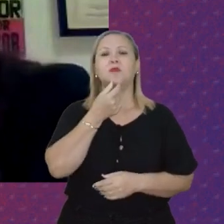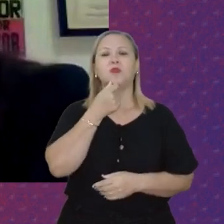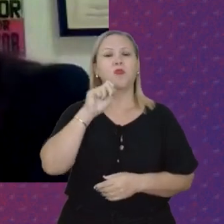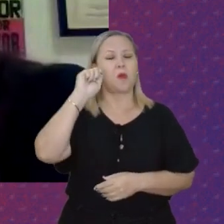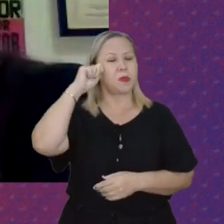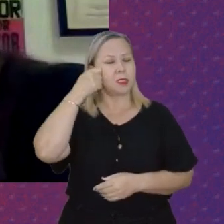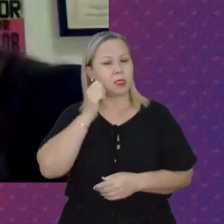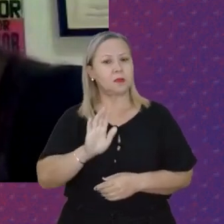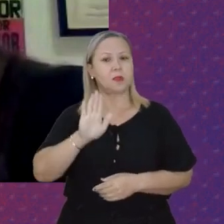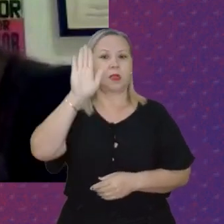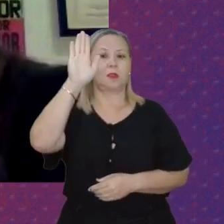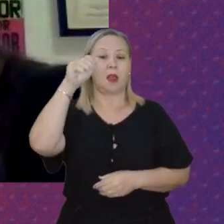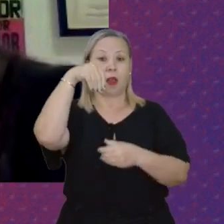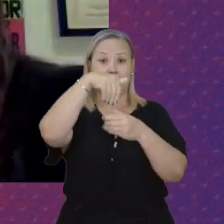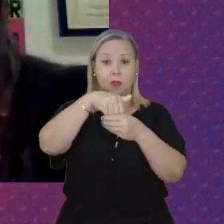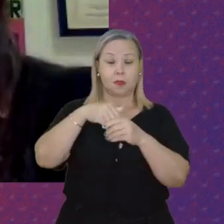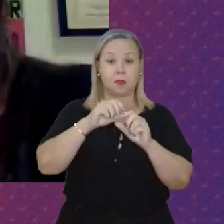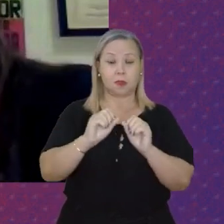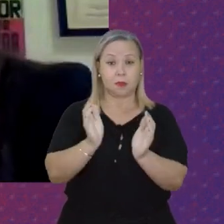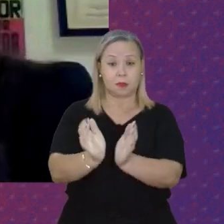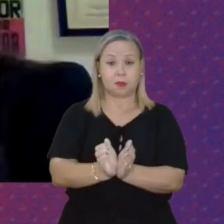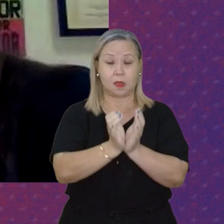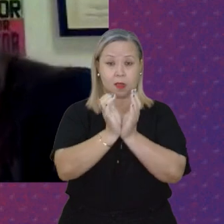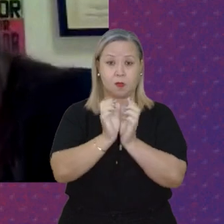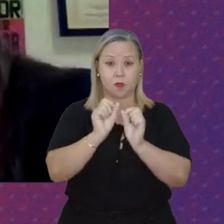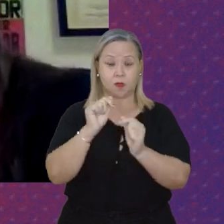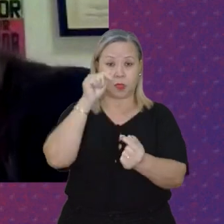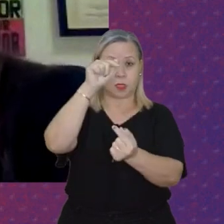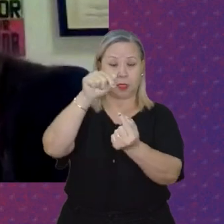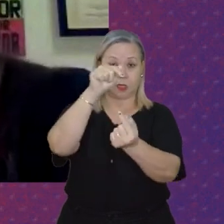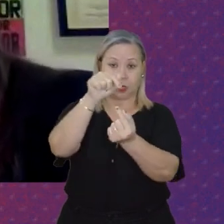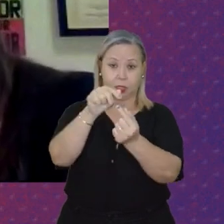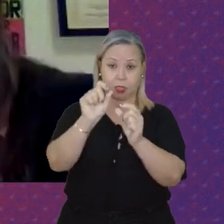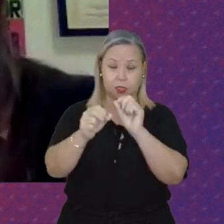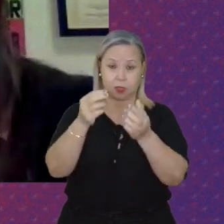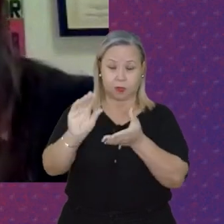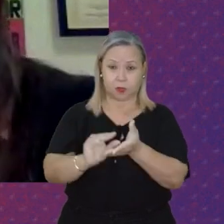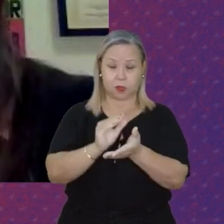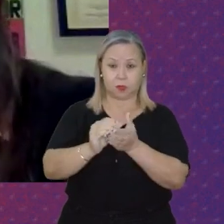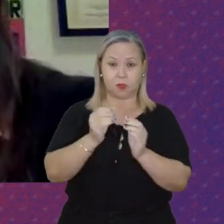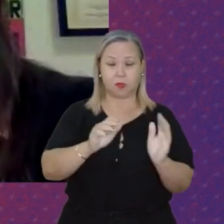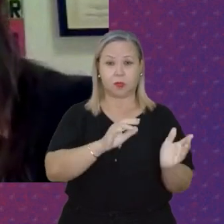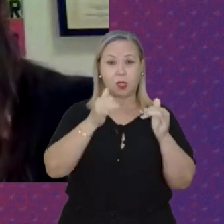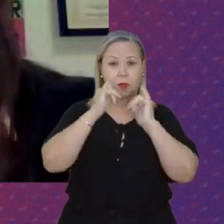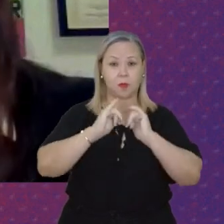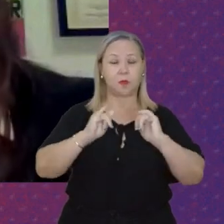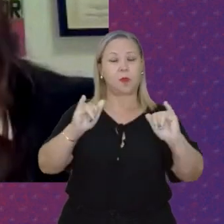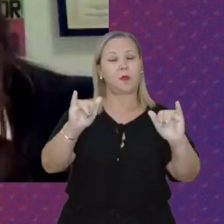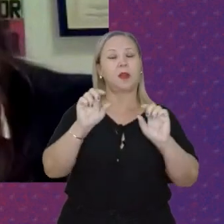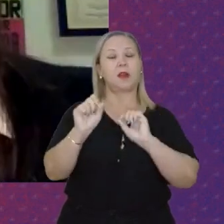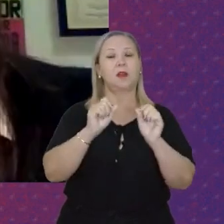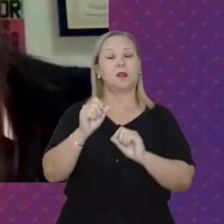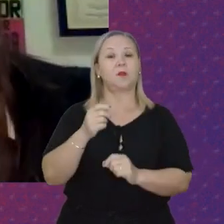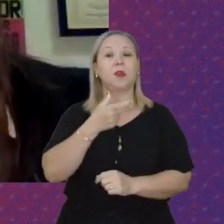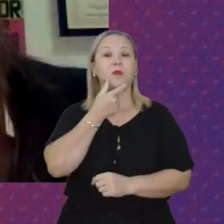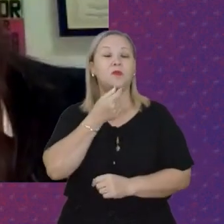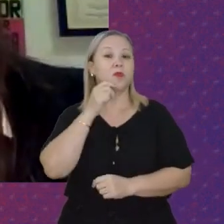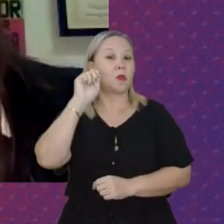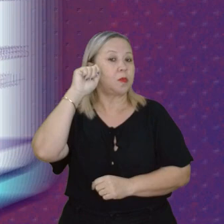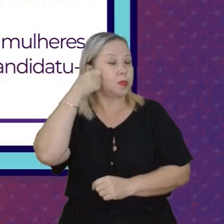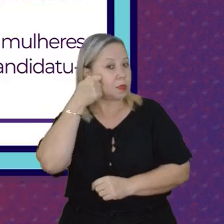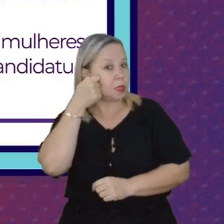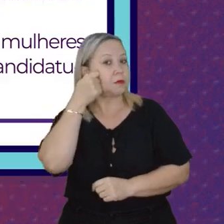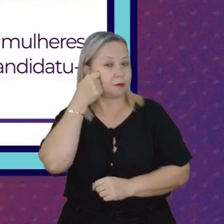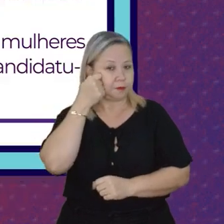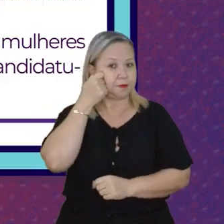dentro daquele bloco e destinar os recursos e o espaço na propaganda também para os homens negros candidatos. O que diz o